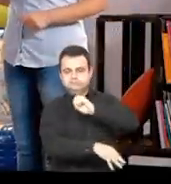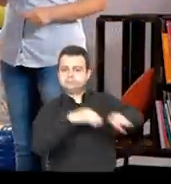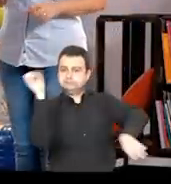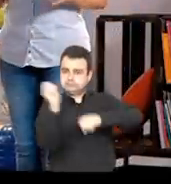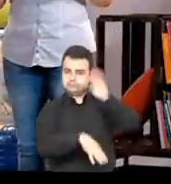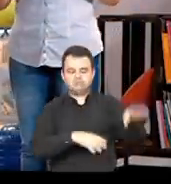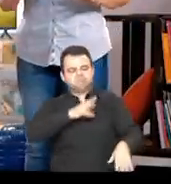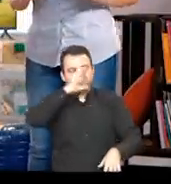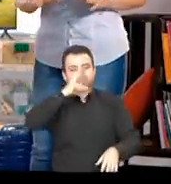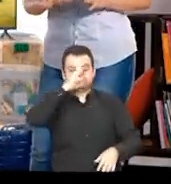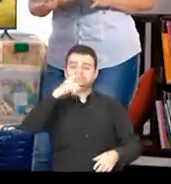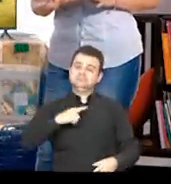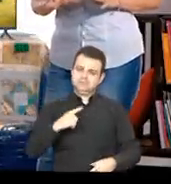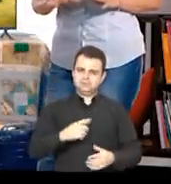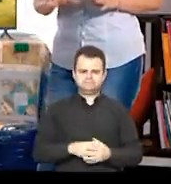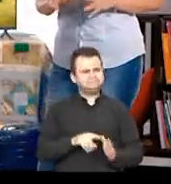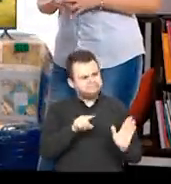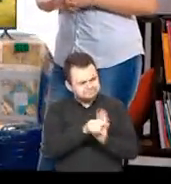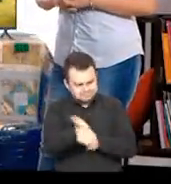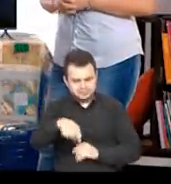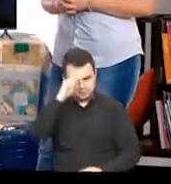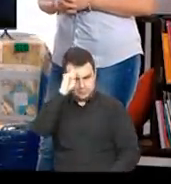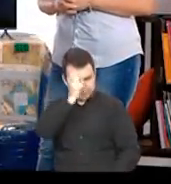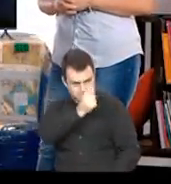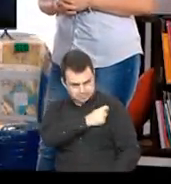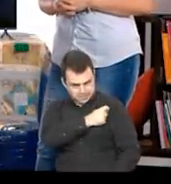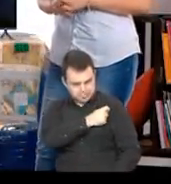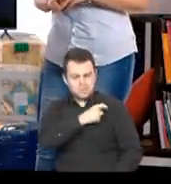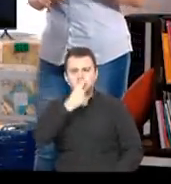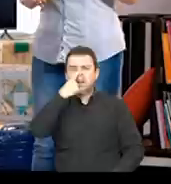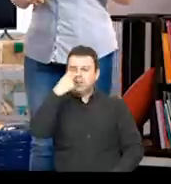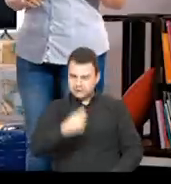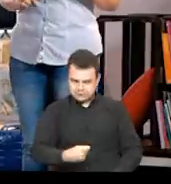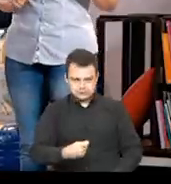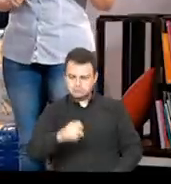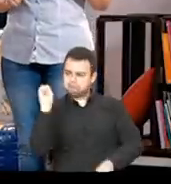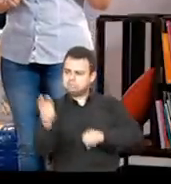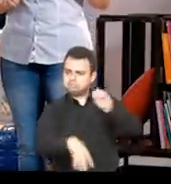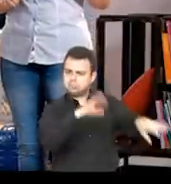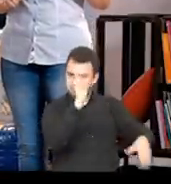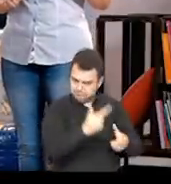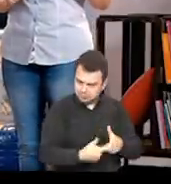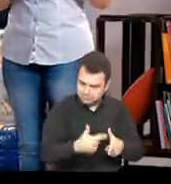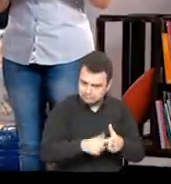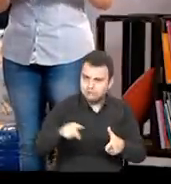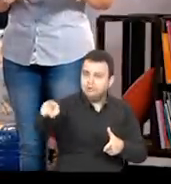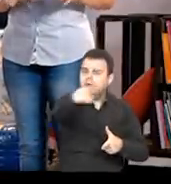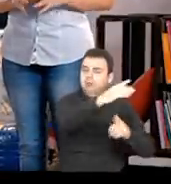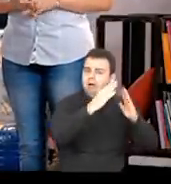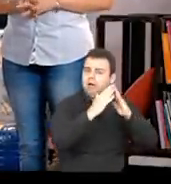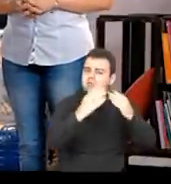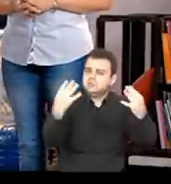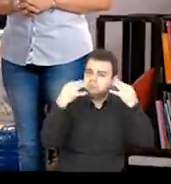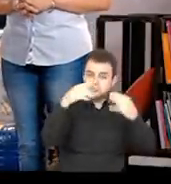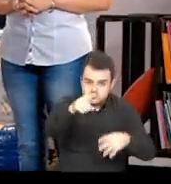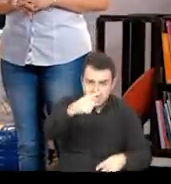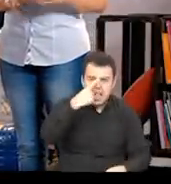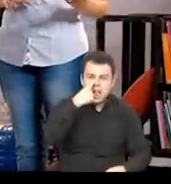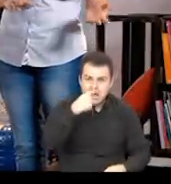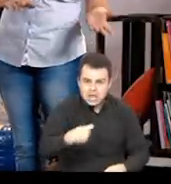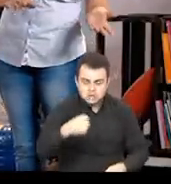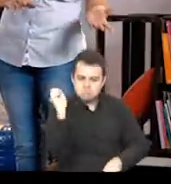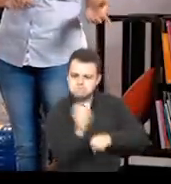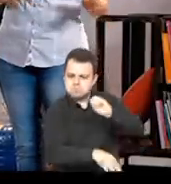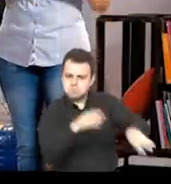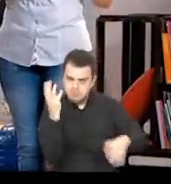professor, será que aqui em São José do Rio Preto a gente tem problema com lixo? Pessoal aí de casa, você produz muito lixo